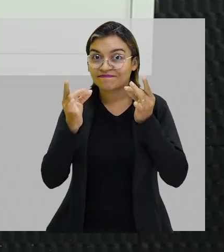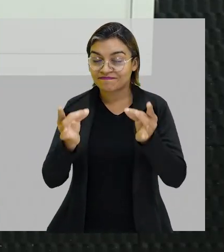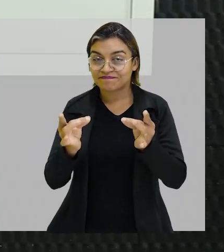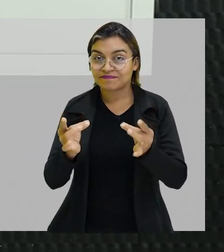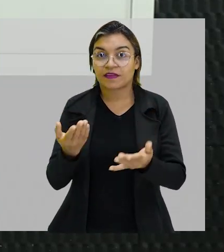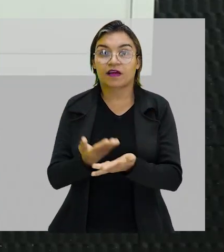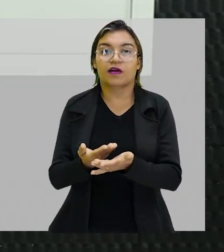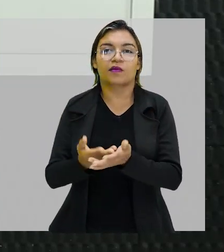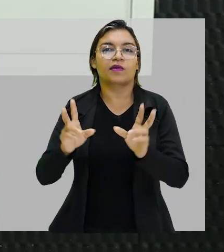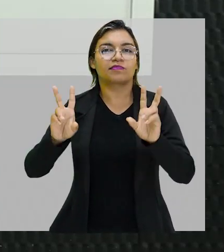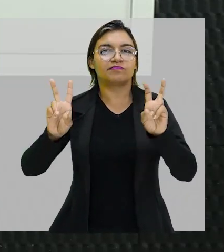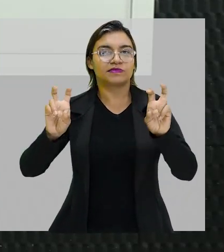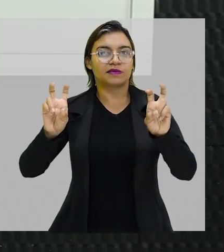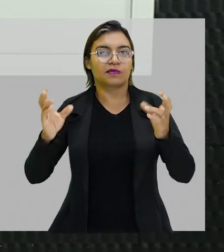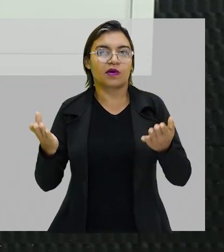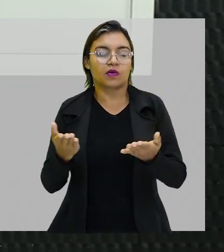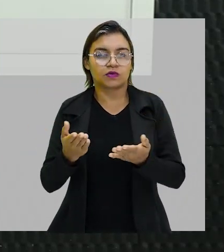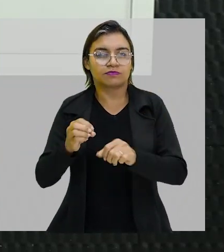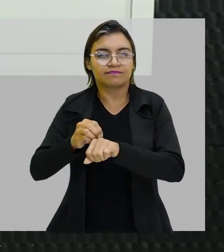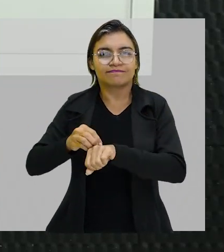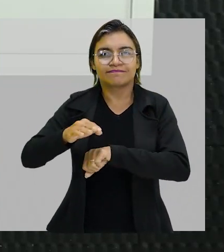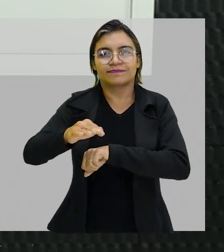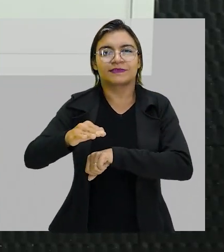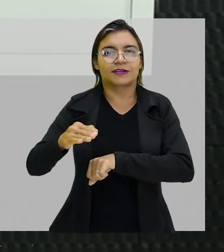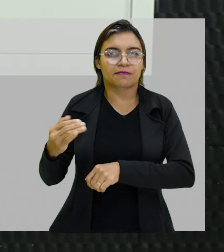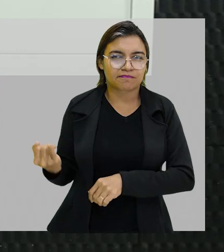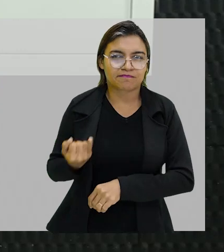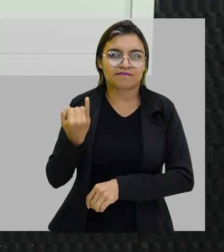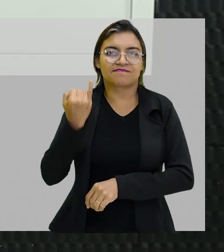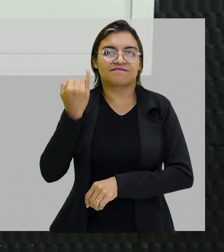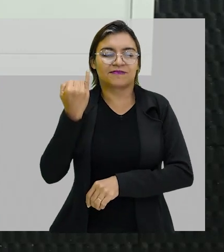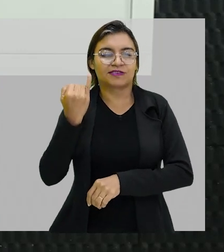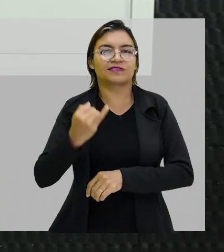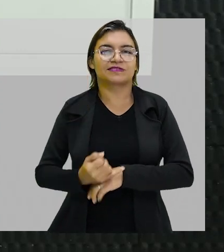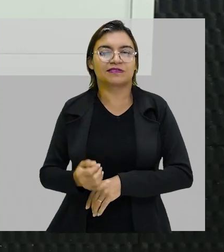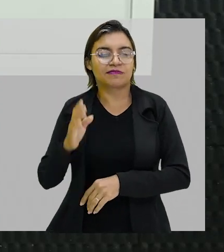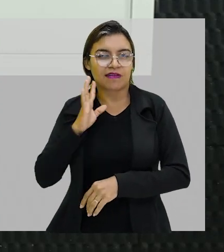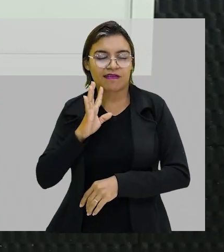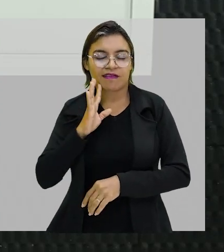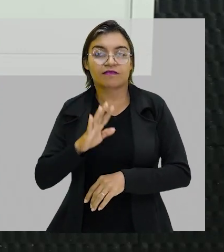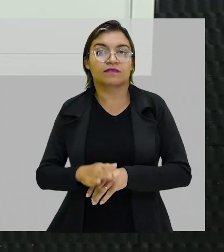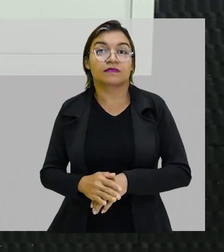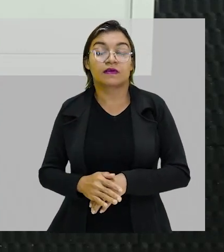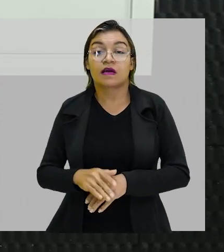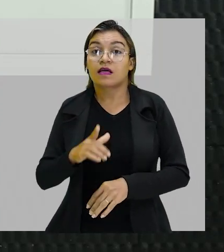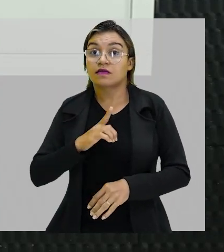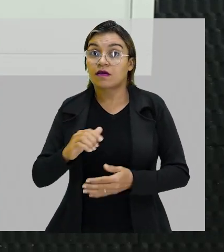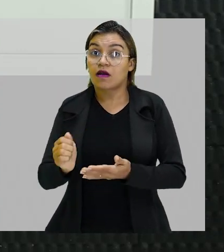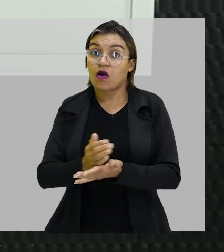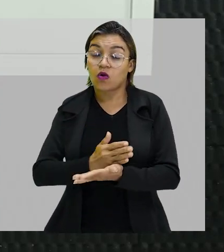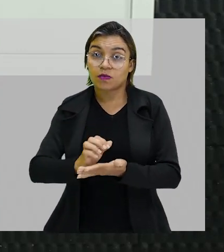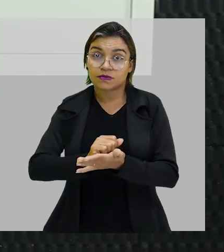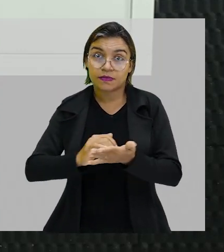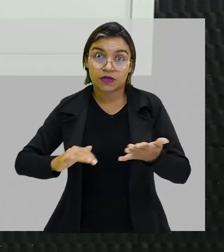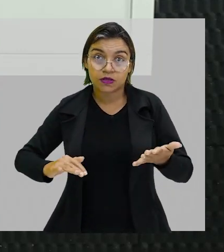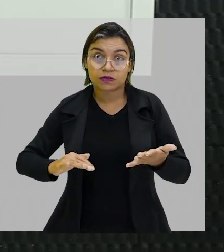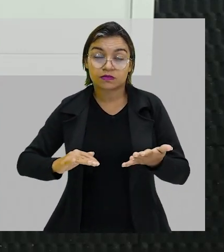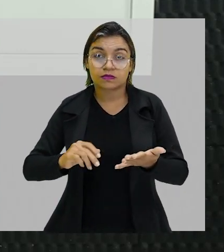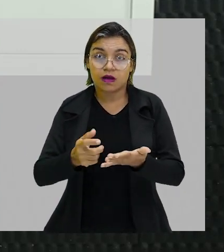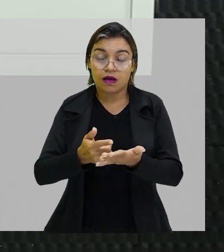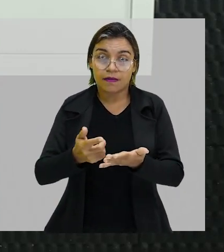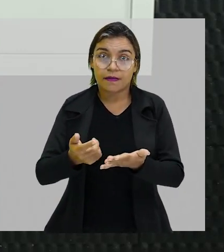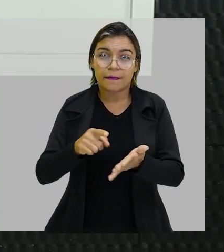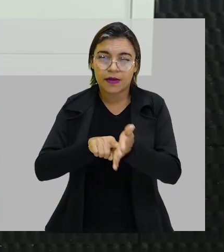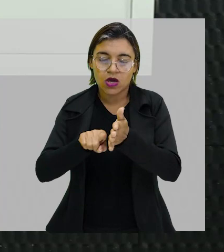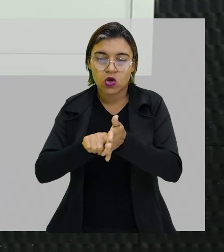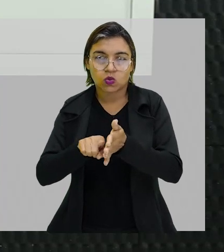de hoje. Tem muita dica bacana, tá certo? Dentro das questões. Pegue papel, pegue caneta,